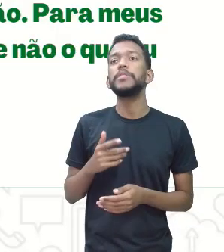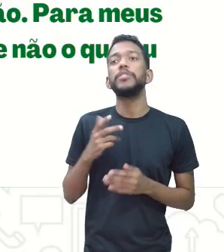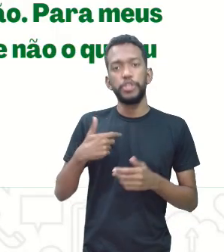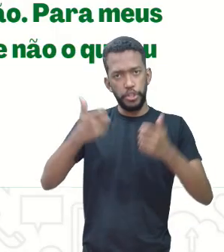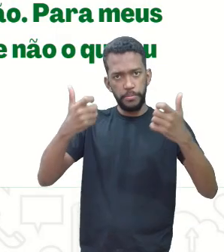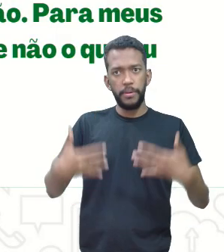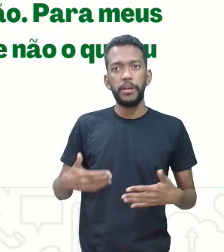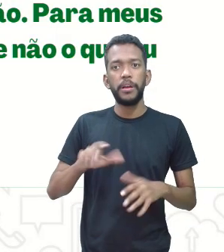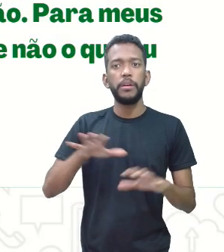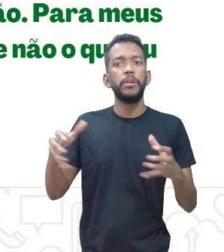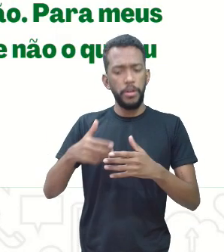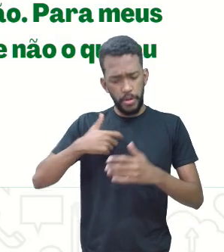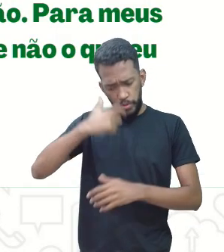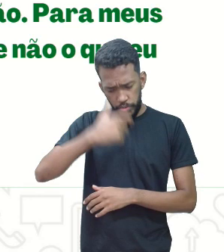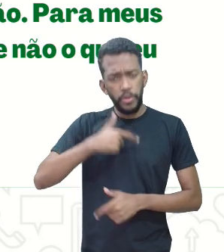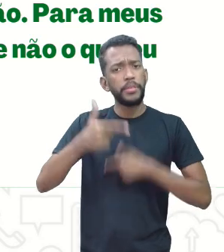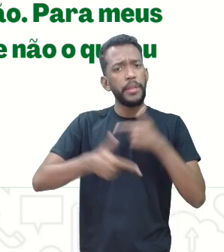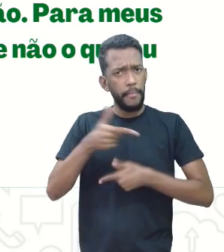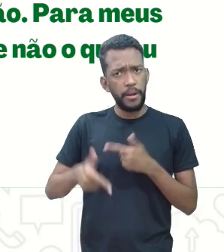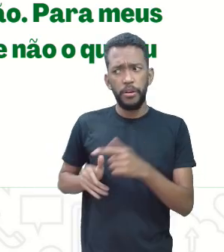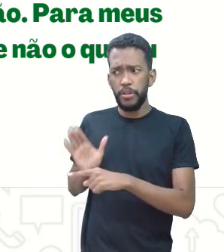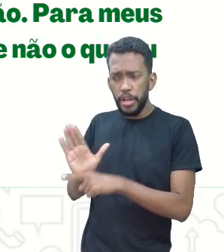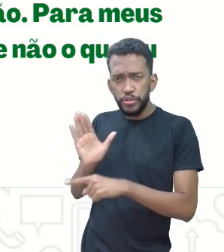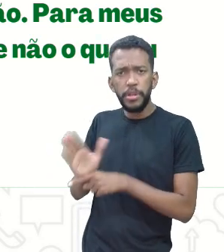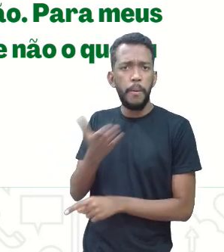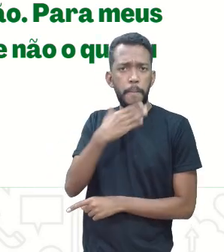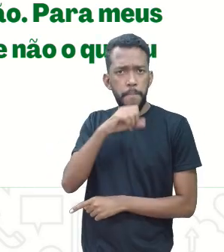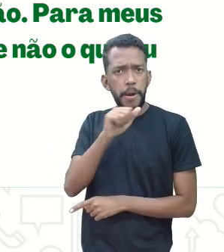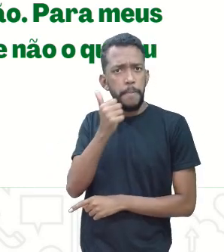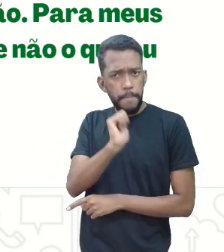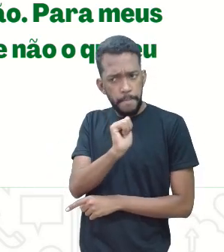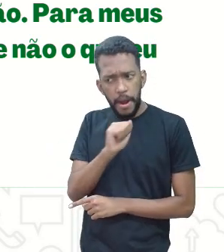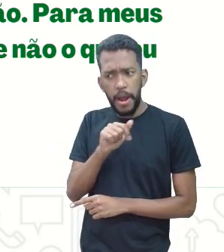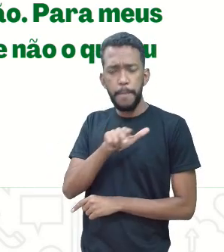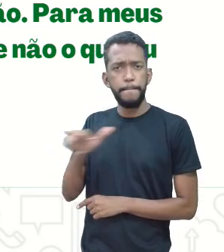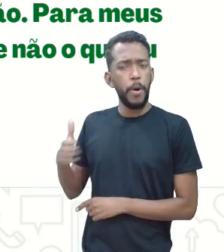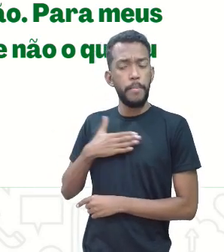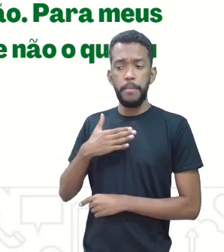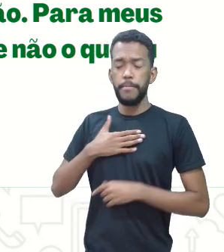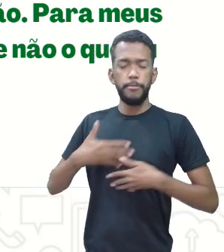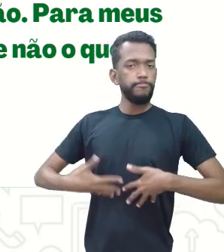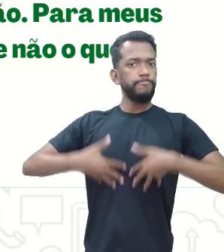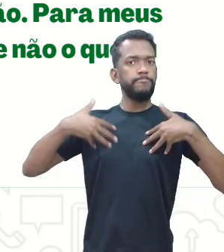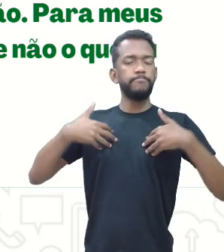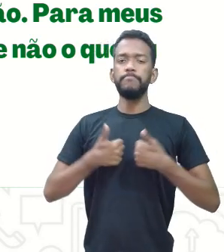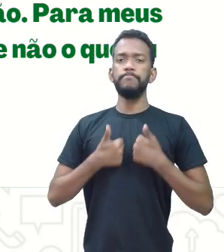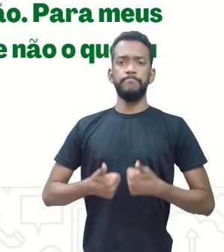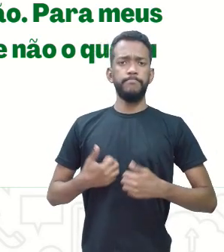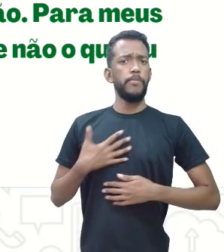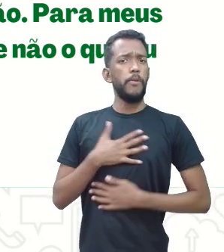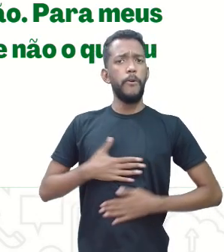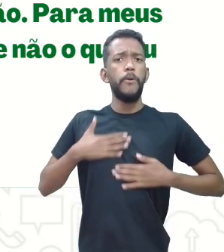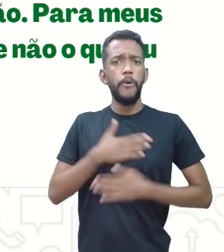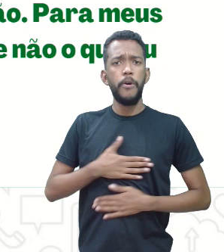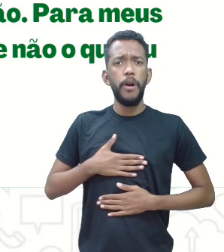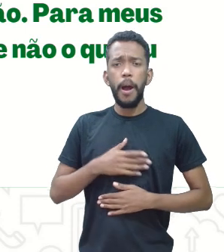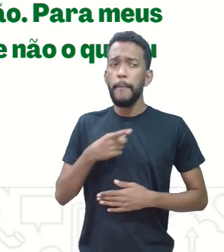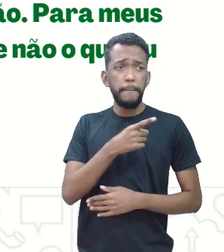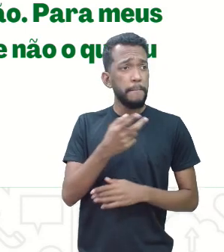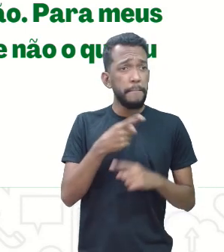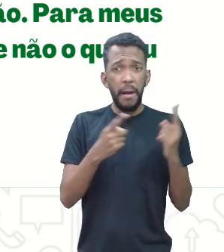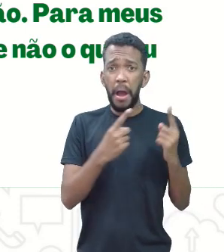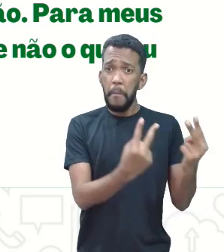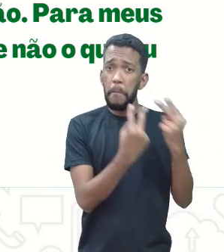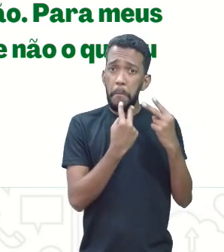contei, eu era uma pessoa trabalhadora e ajudava meus pais, meus irmãos, e isso era uma honra para mim, mas uma honra que ninguém levava em